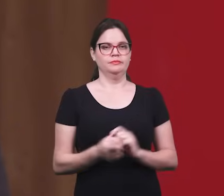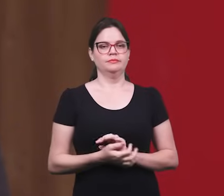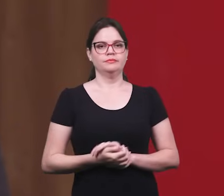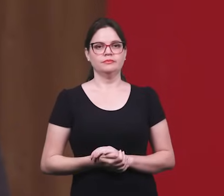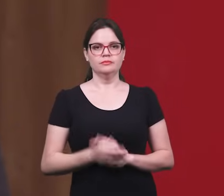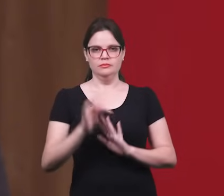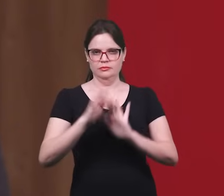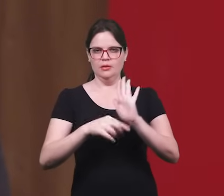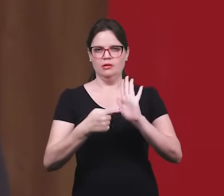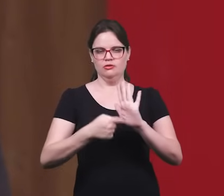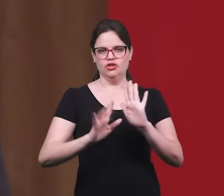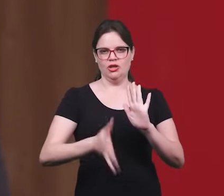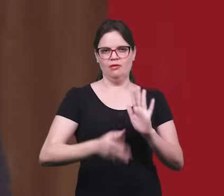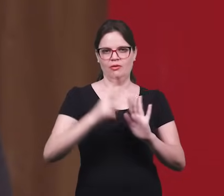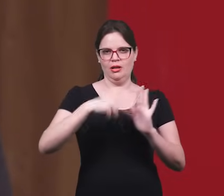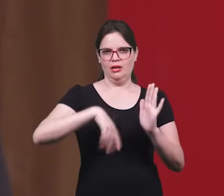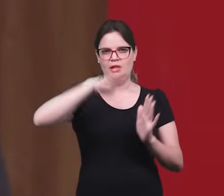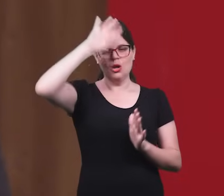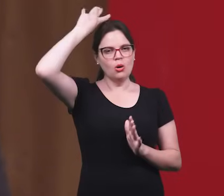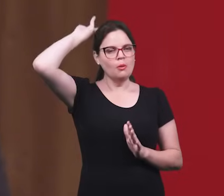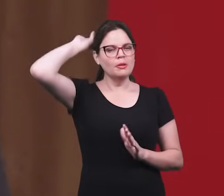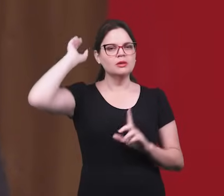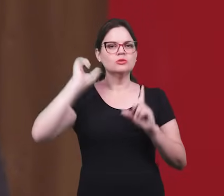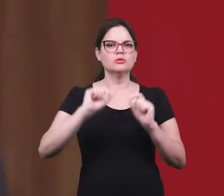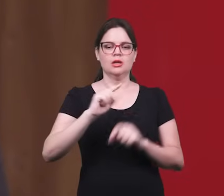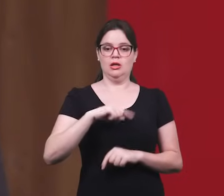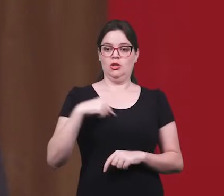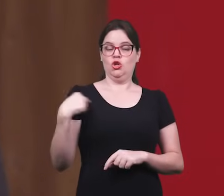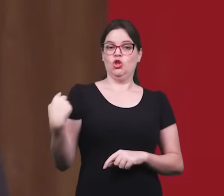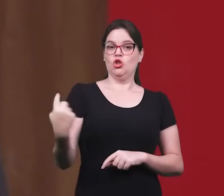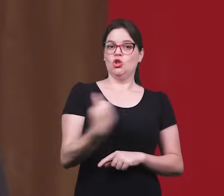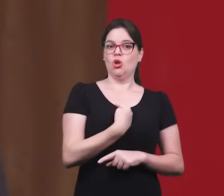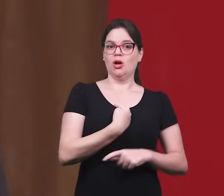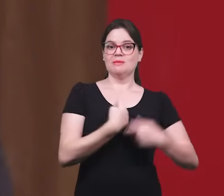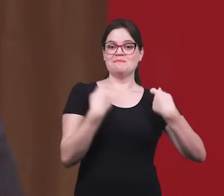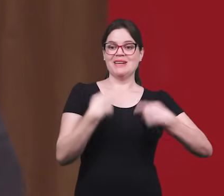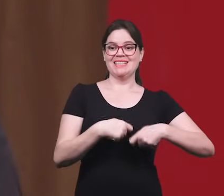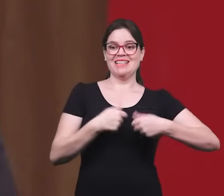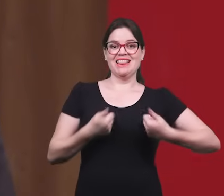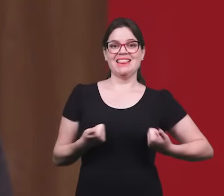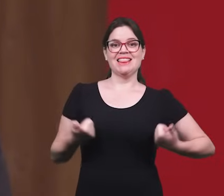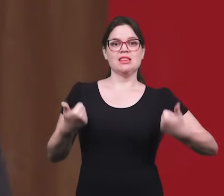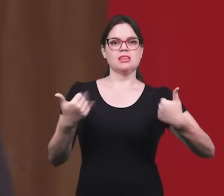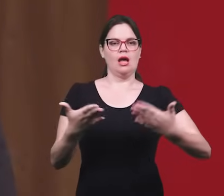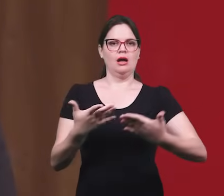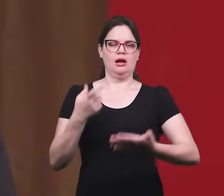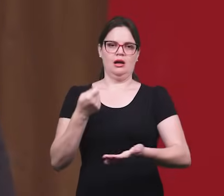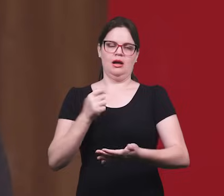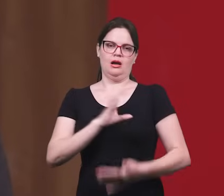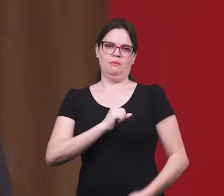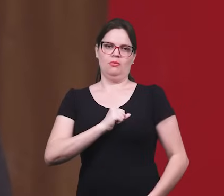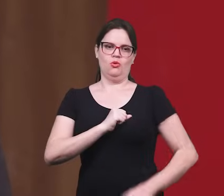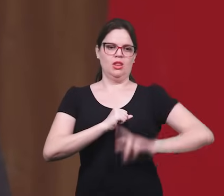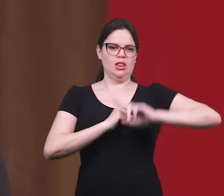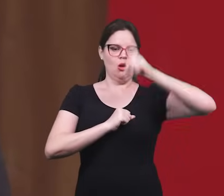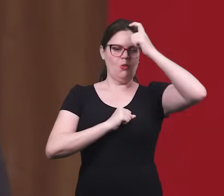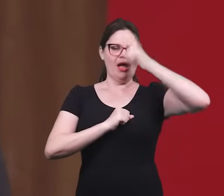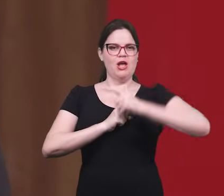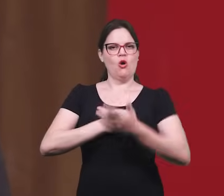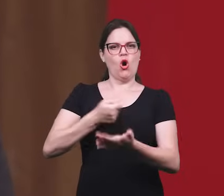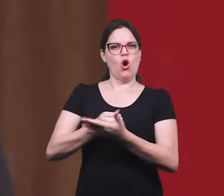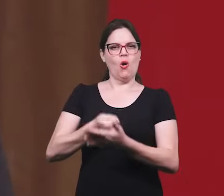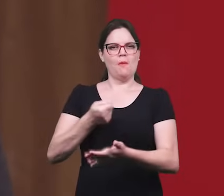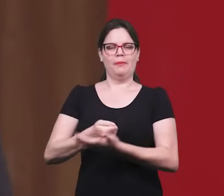aos romanos né Nós não nós somos devedores do amor nós não somos credores nós não podemos cobrar o